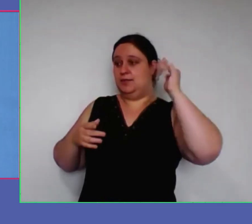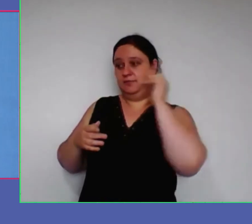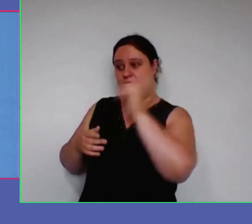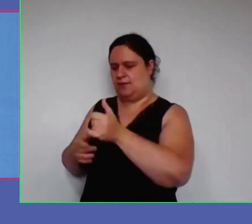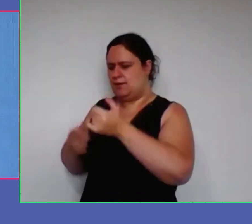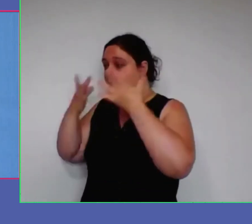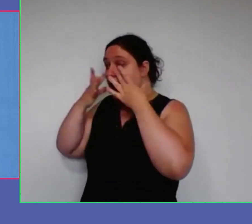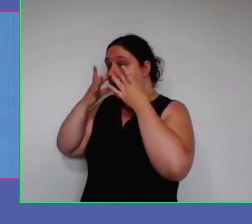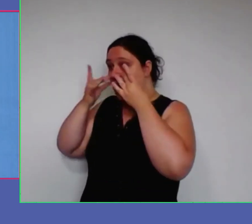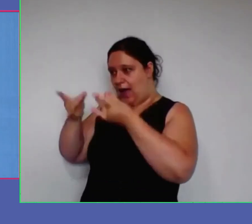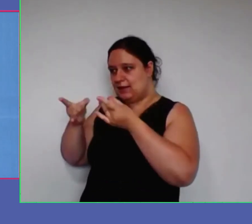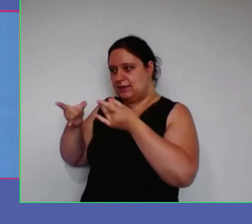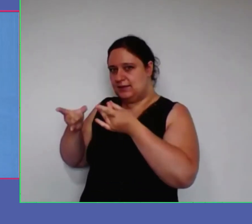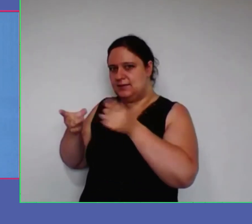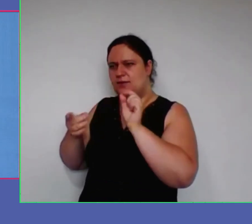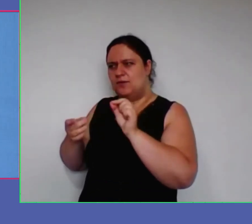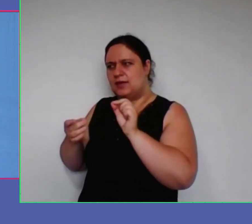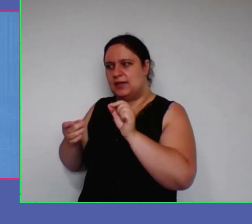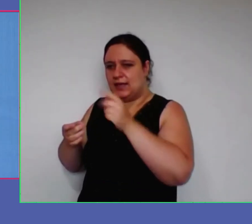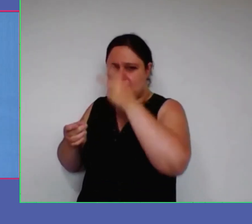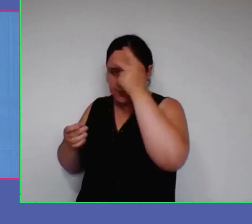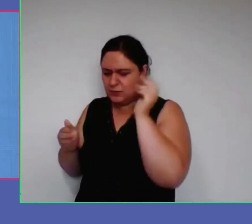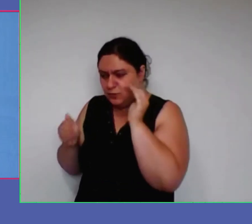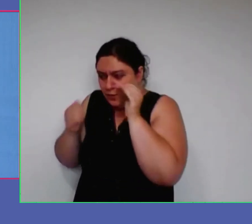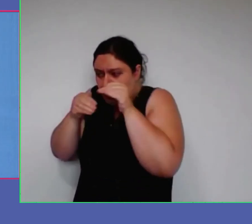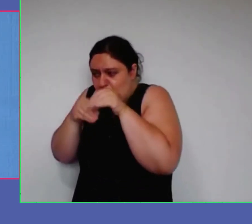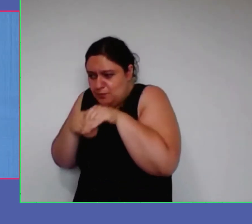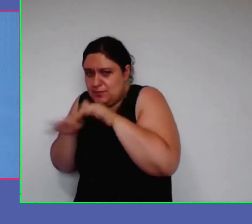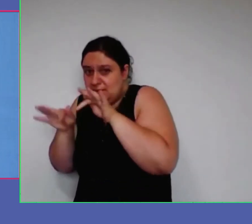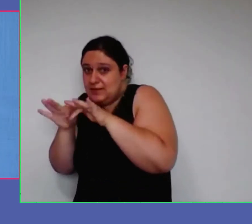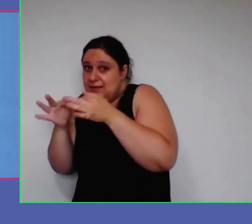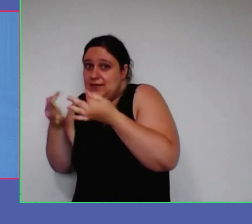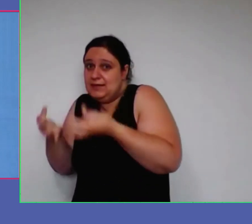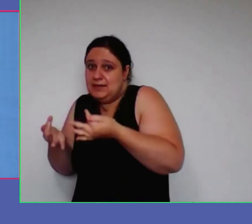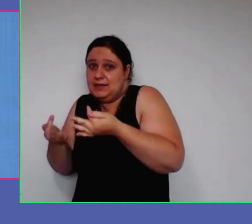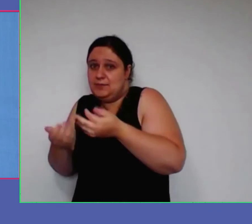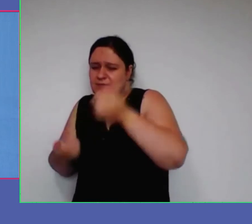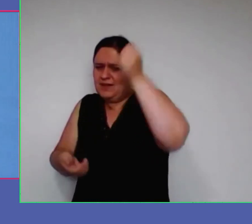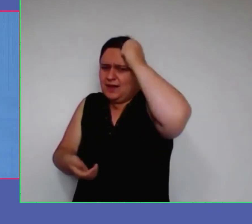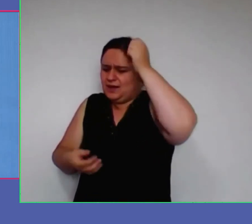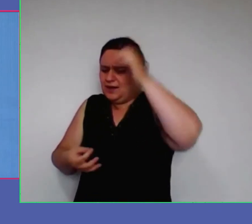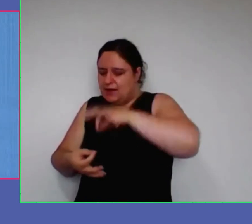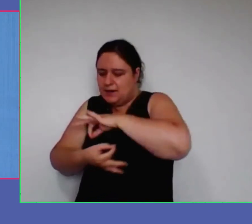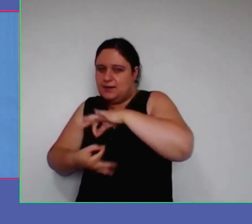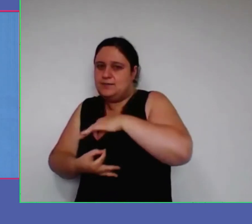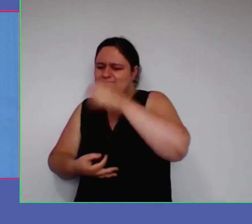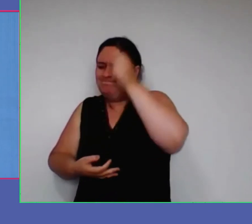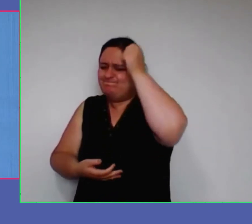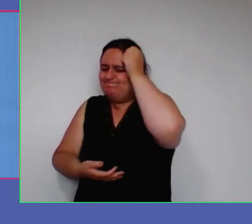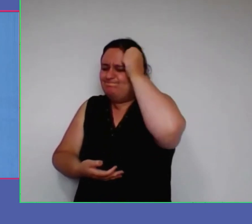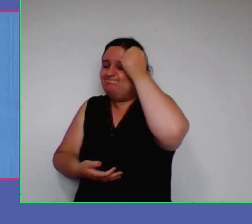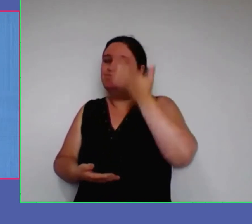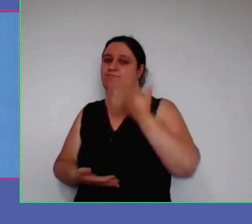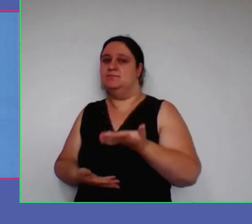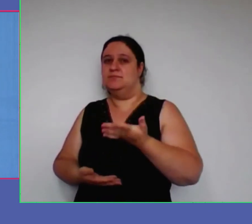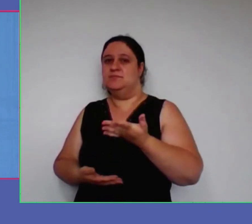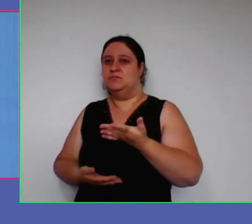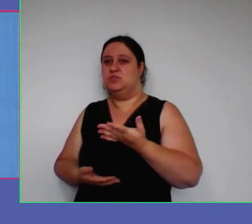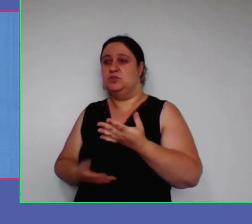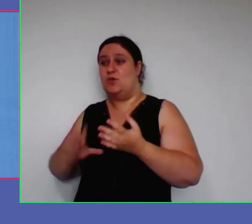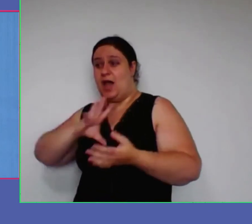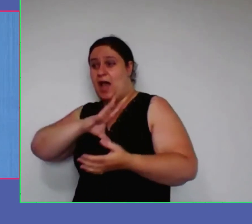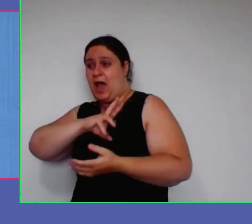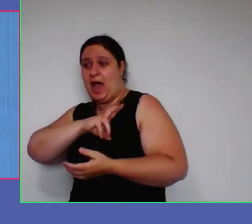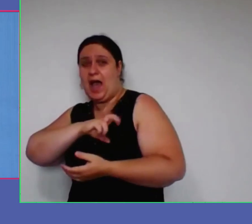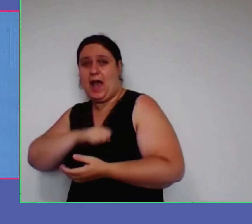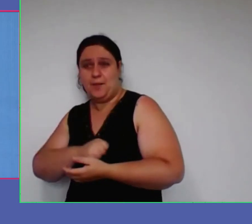dizer, esse humilde e arrependido de espírito é que dá lugar para eu descansar. E que dedica-se o amor reverente à minha palavra,